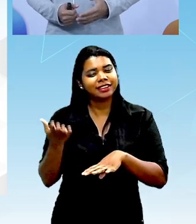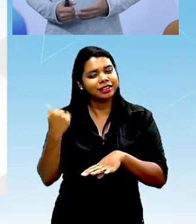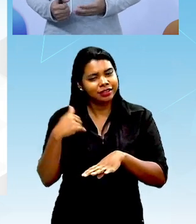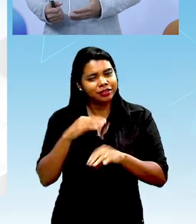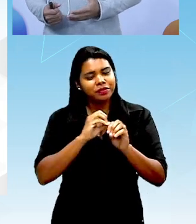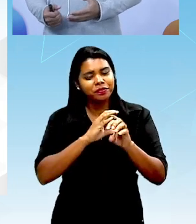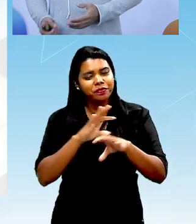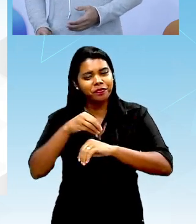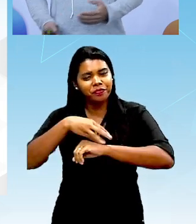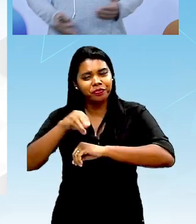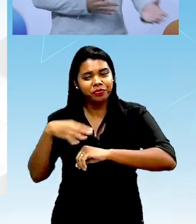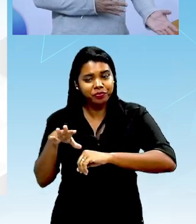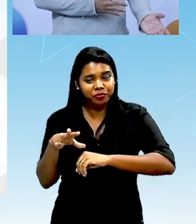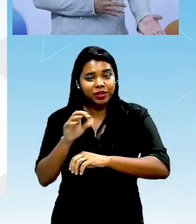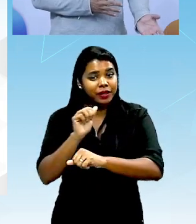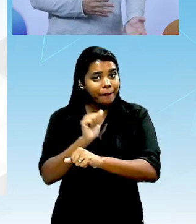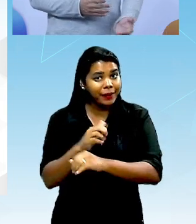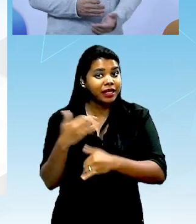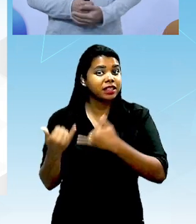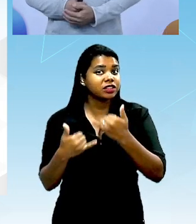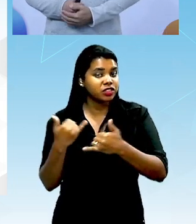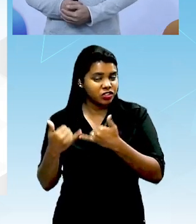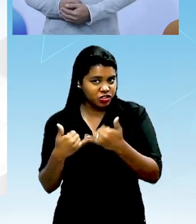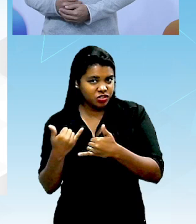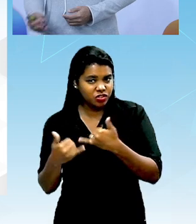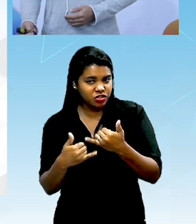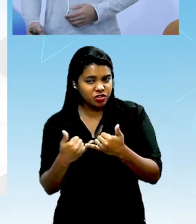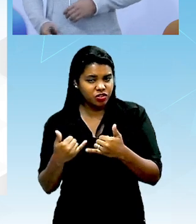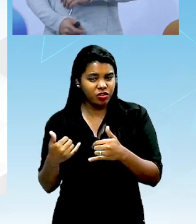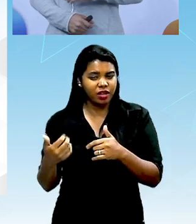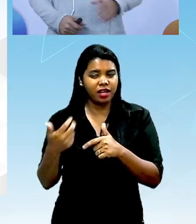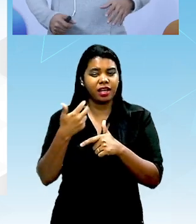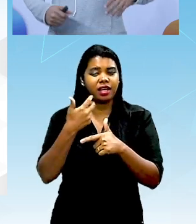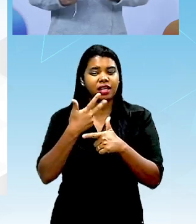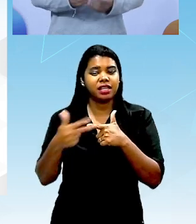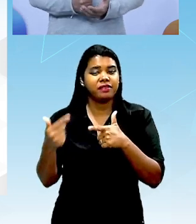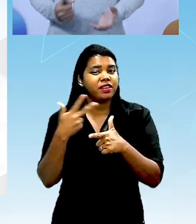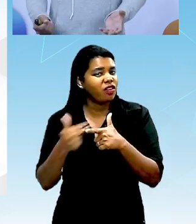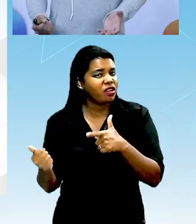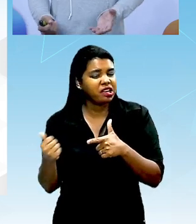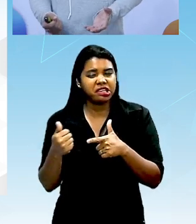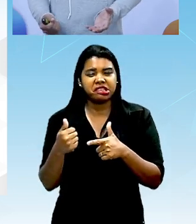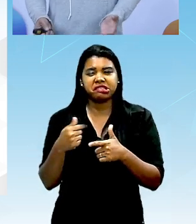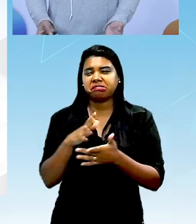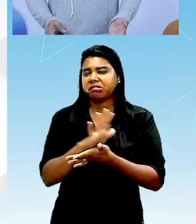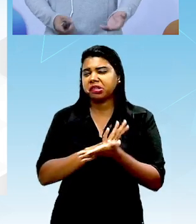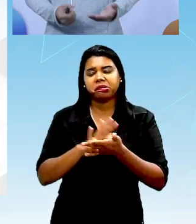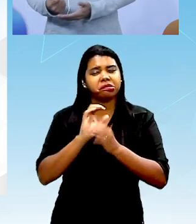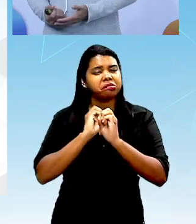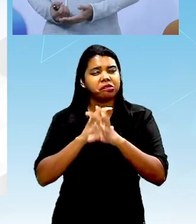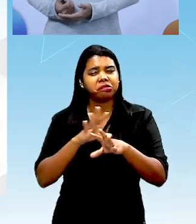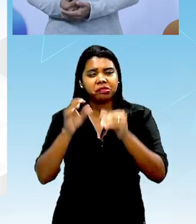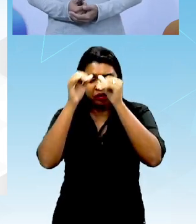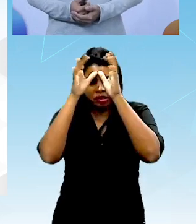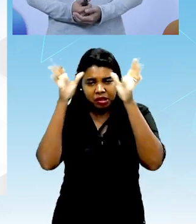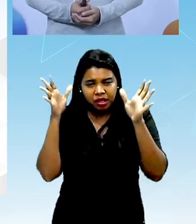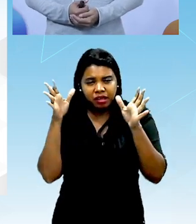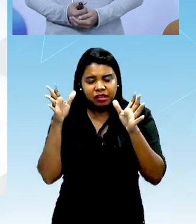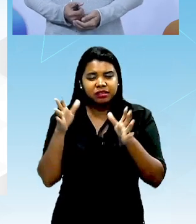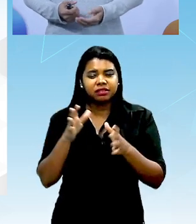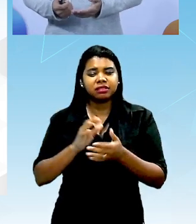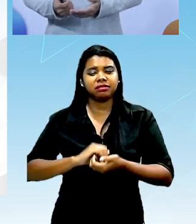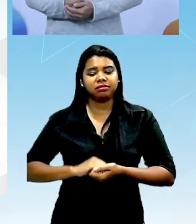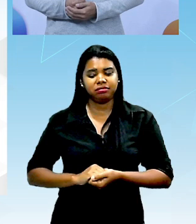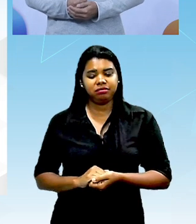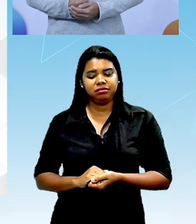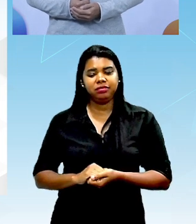contribuir para que o nosso aluno pare de jogar games de violência, esses games que não tem nada a construir e trazem para a gente aí